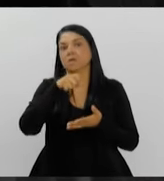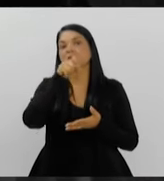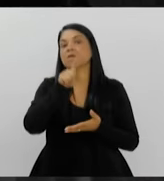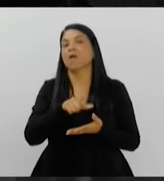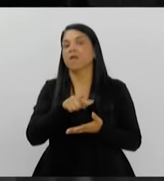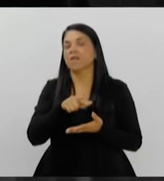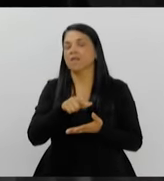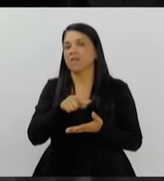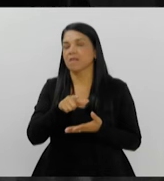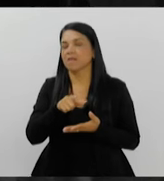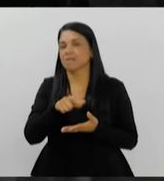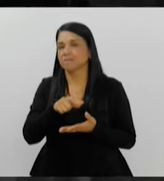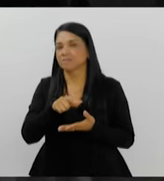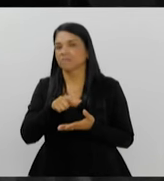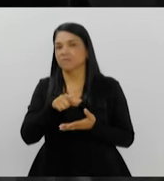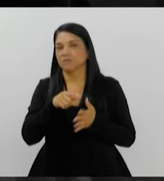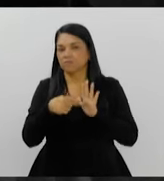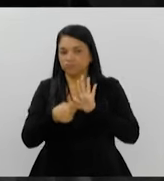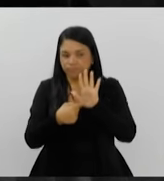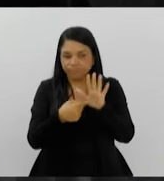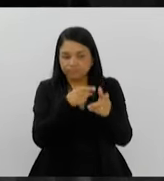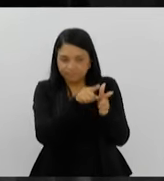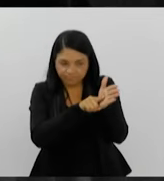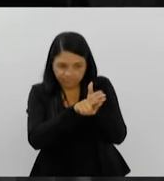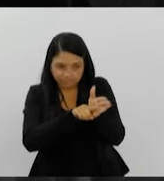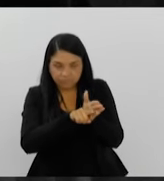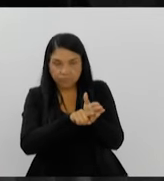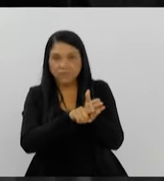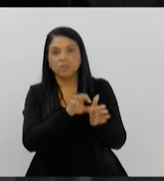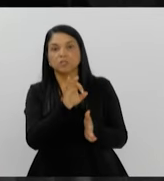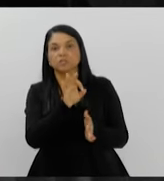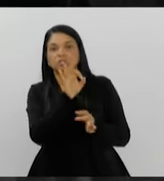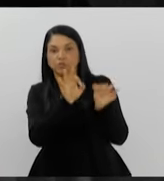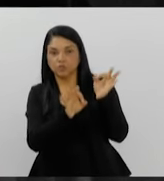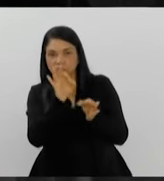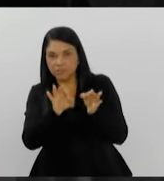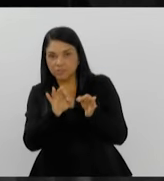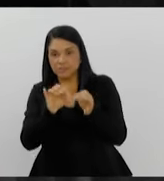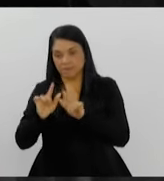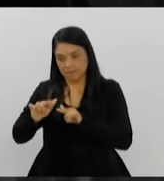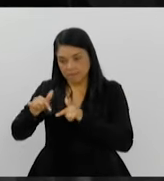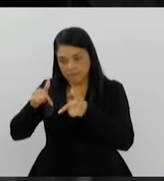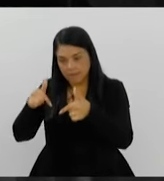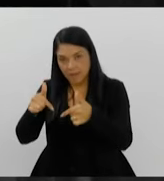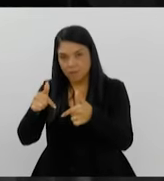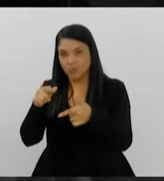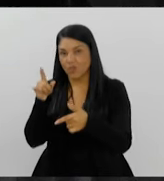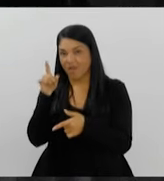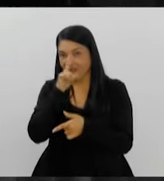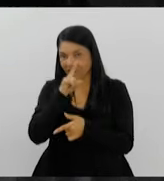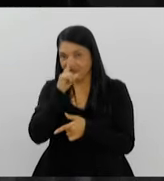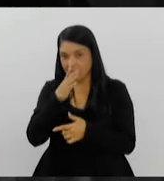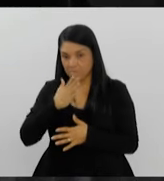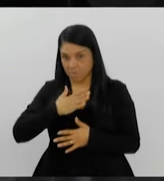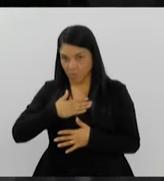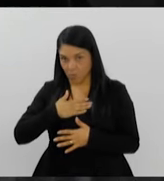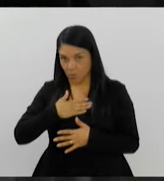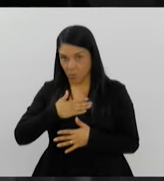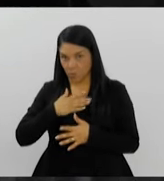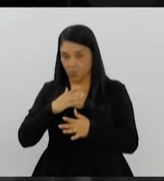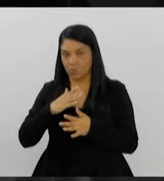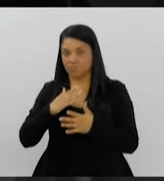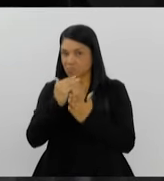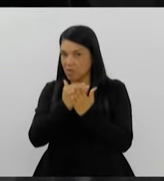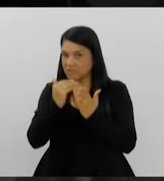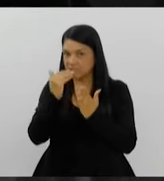verificado pela justiça e comprovado um ato delituoso da minha parte um excesso da minha